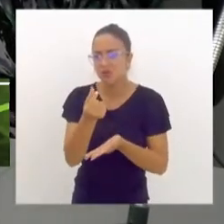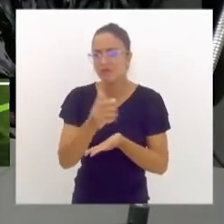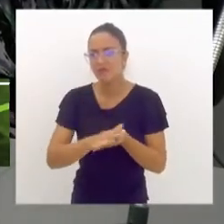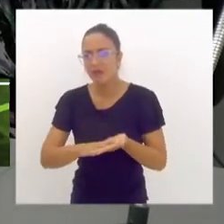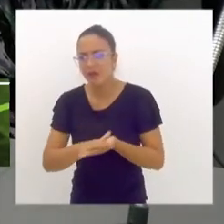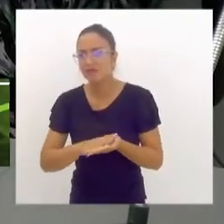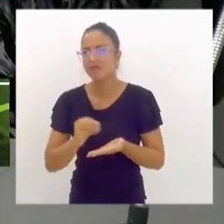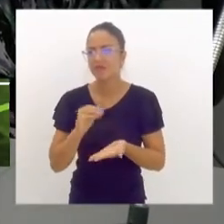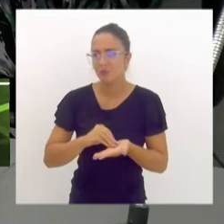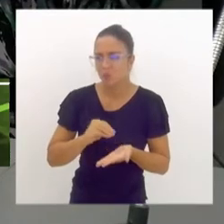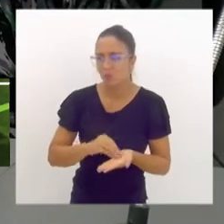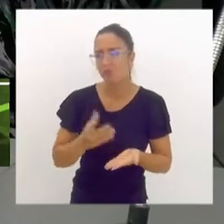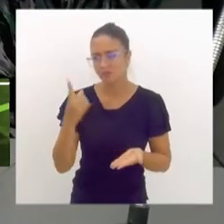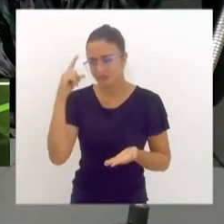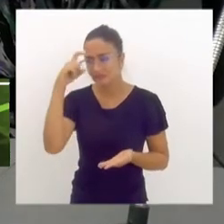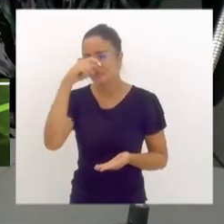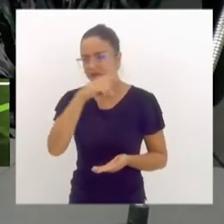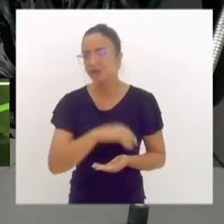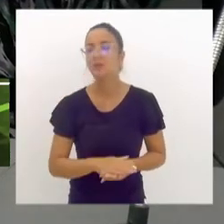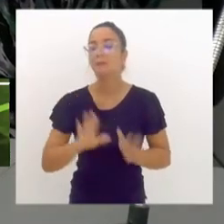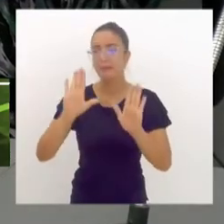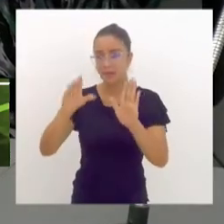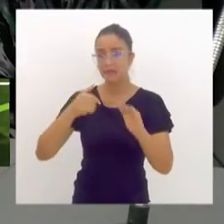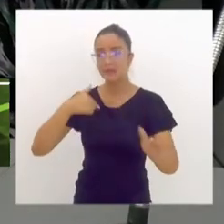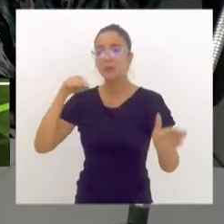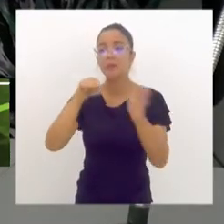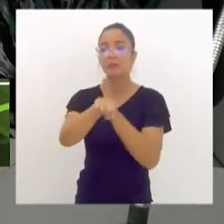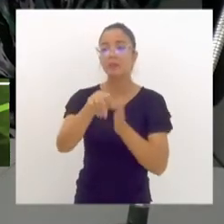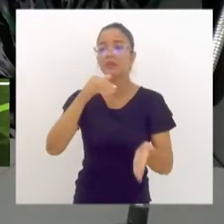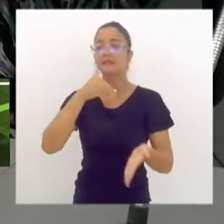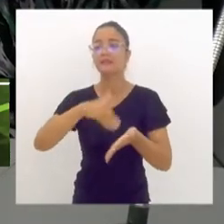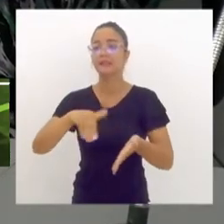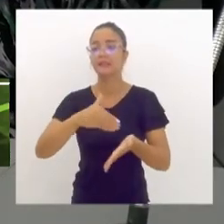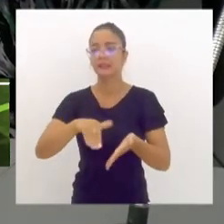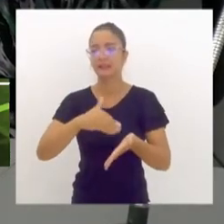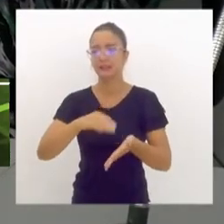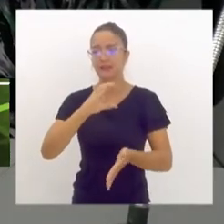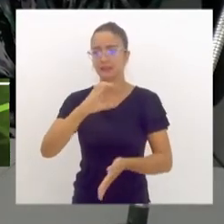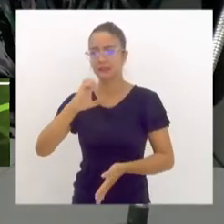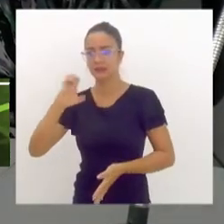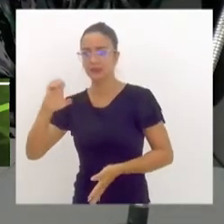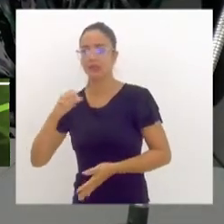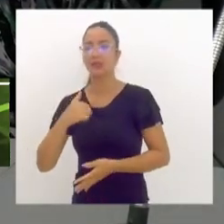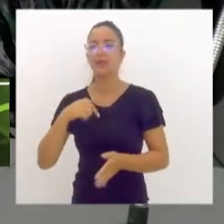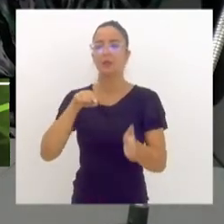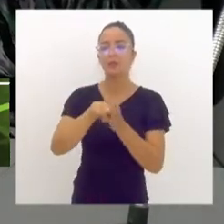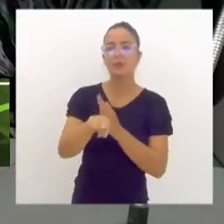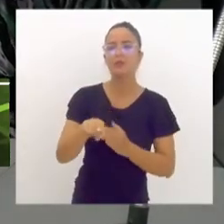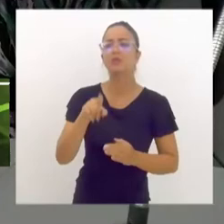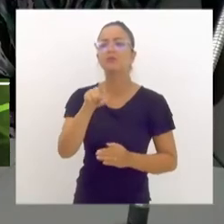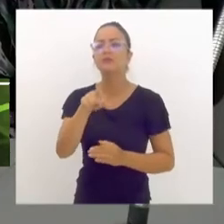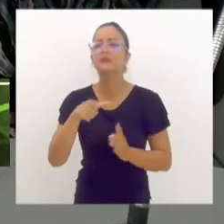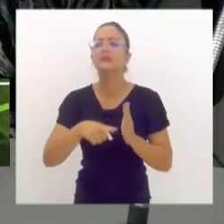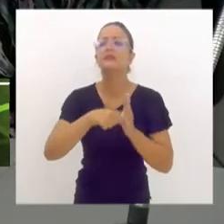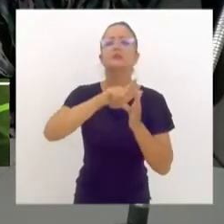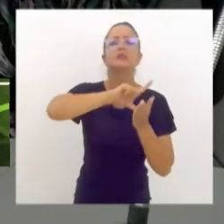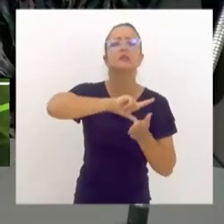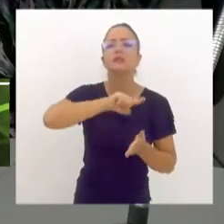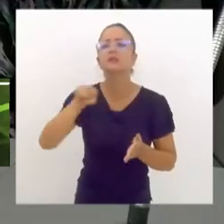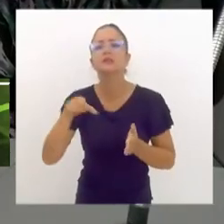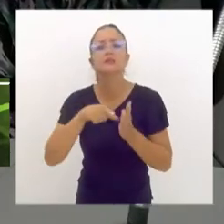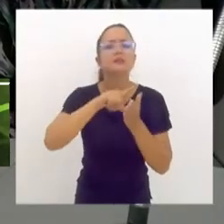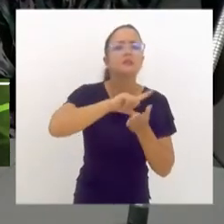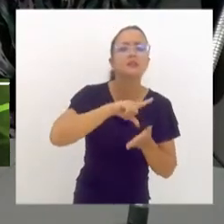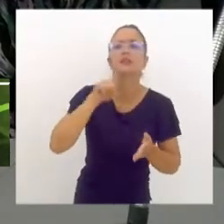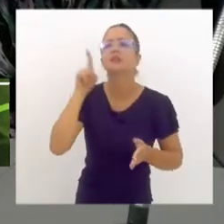a Secretaria do Conselho, se vocês, previamente à elaboração da lei orçamentária, enviaram à CEPLAG, à